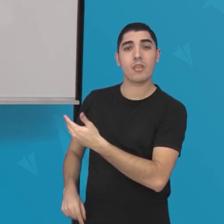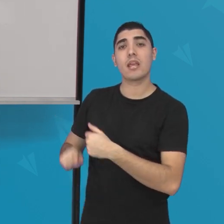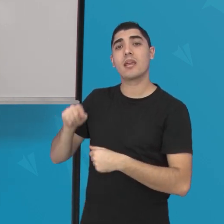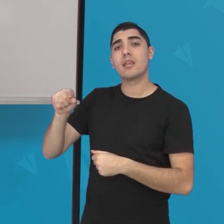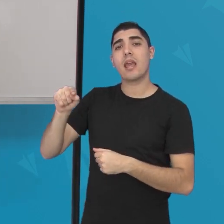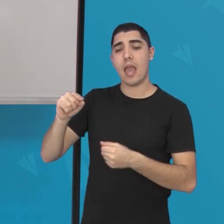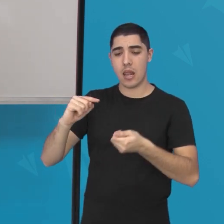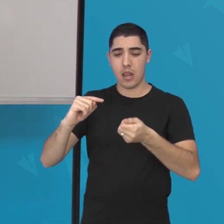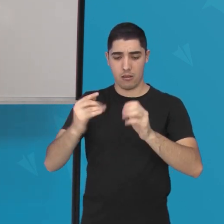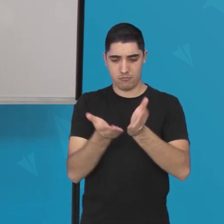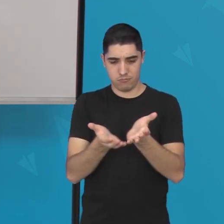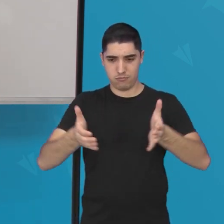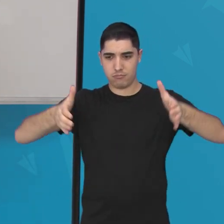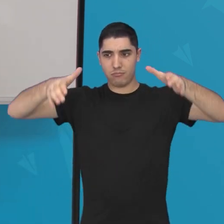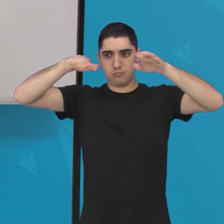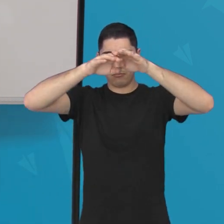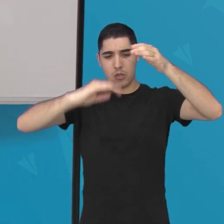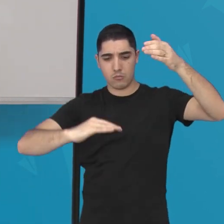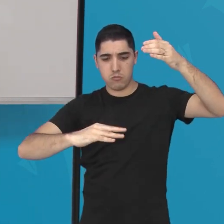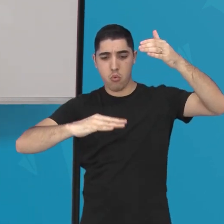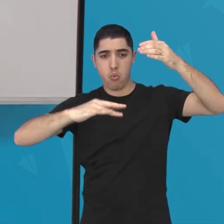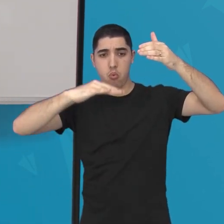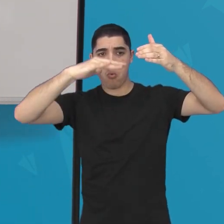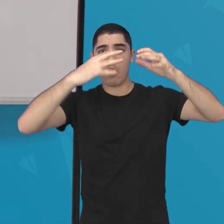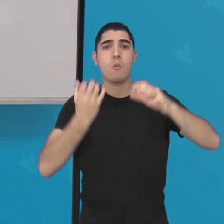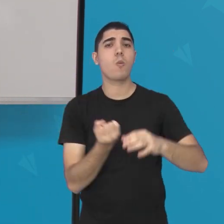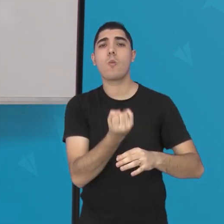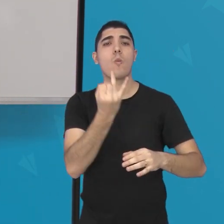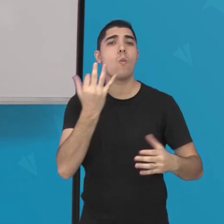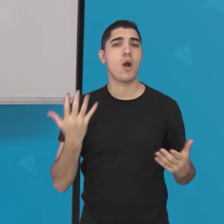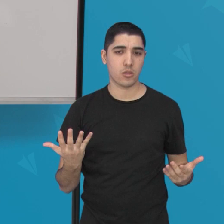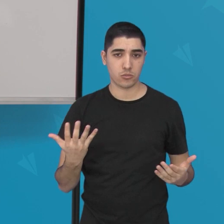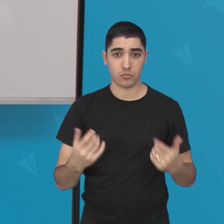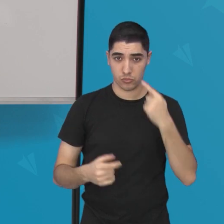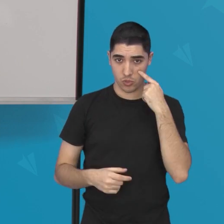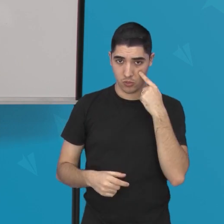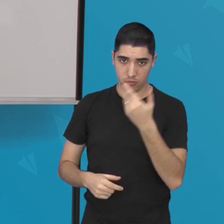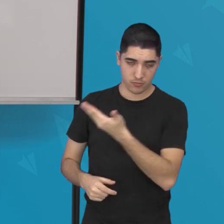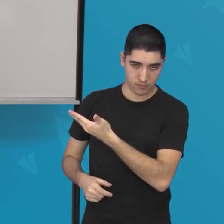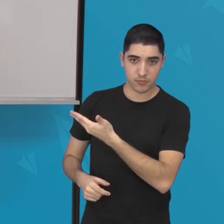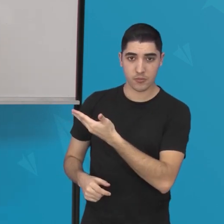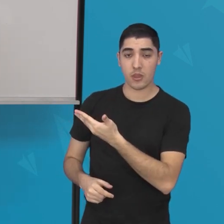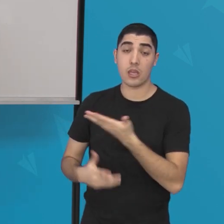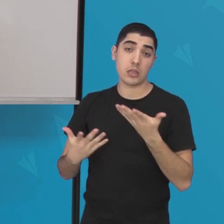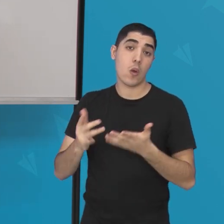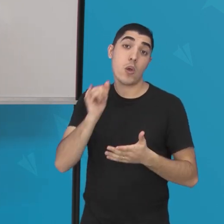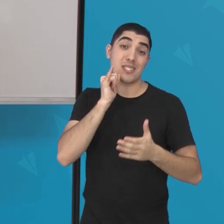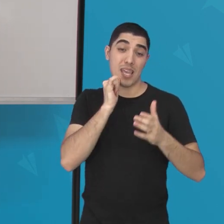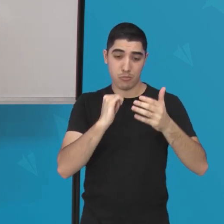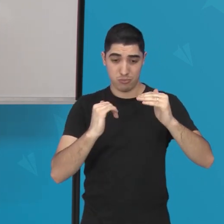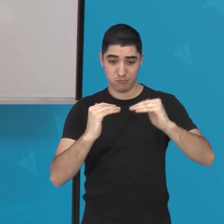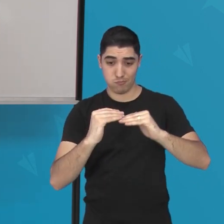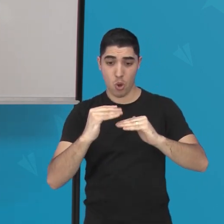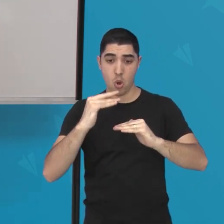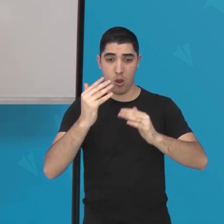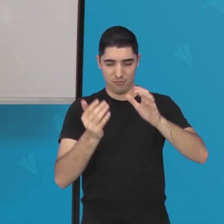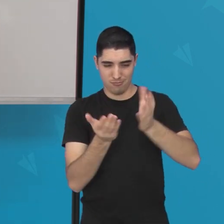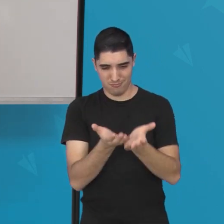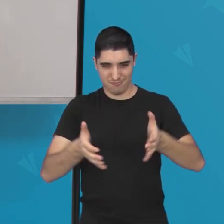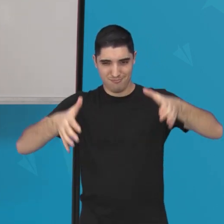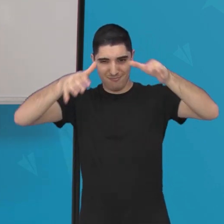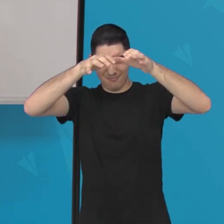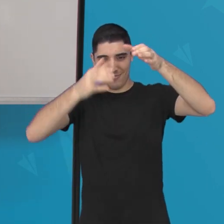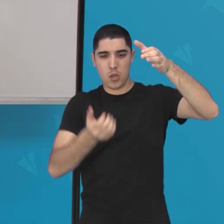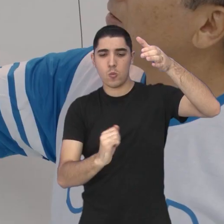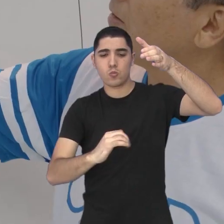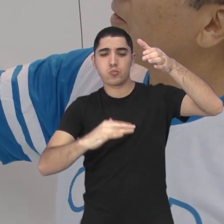e a capacidade dele, que é o que ele está querendo aqui, vamos chamar de x. Ok? Então, ele está